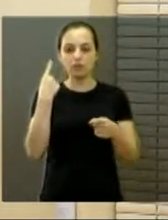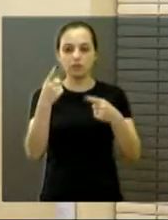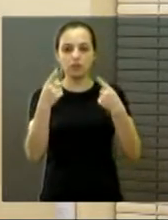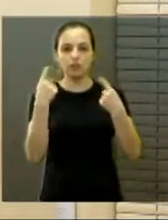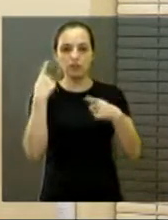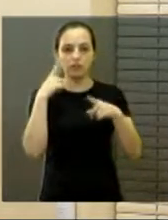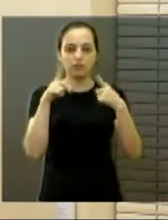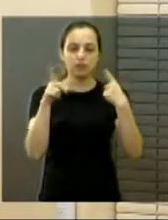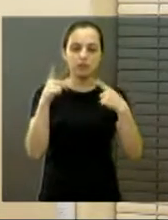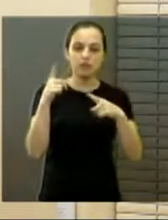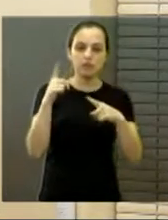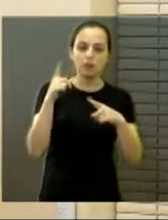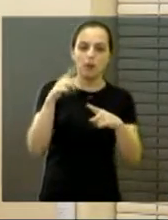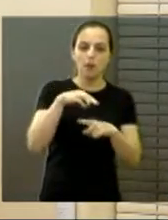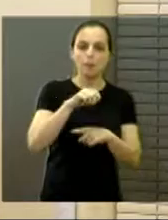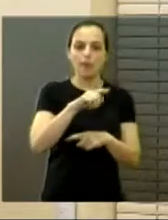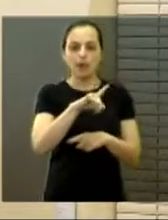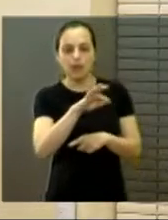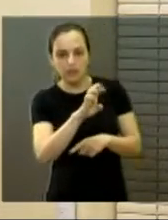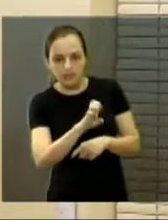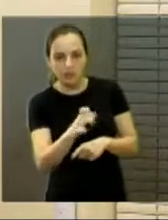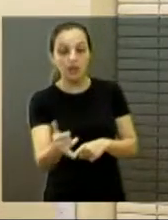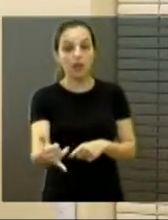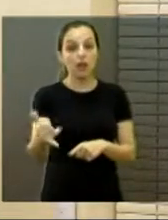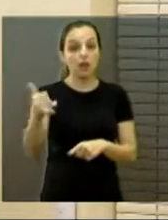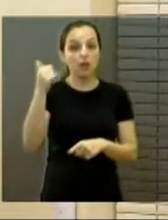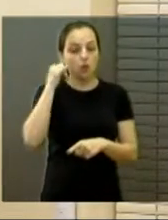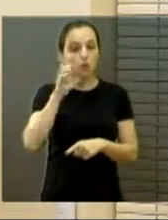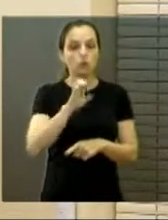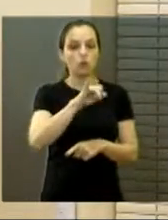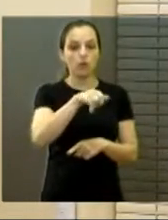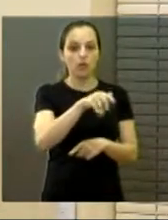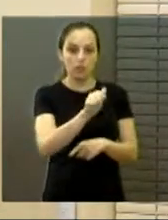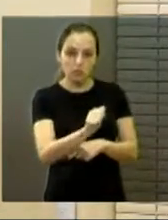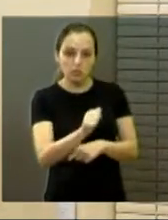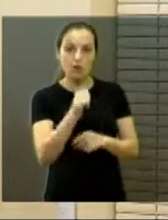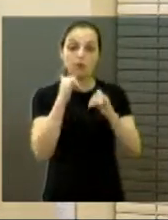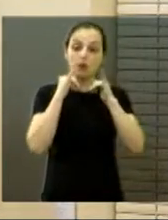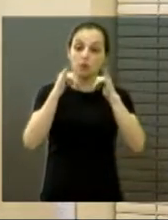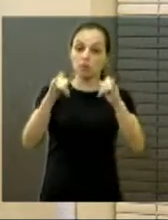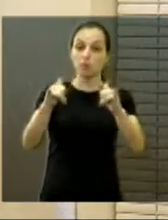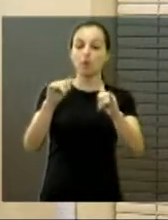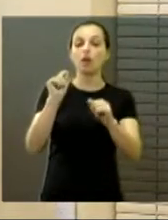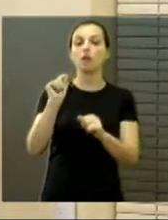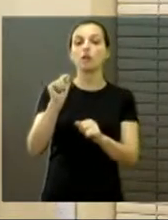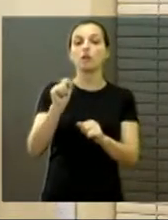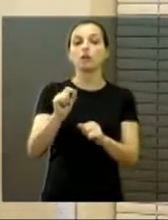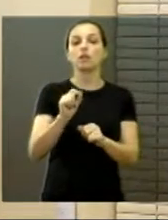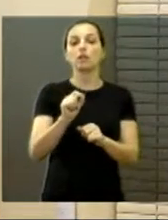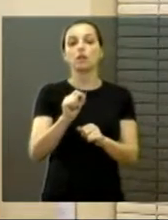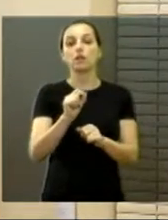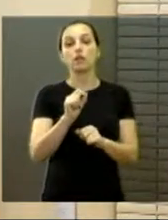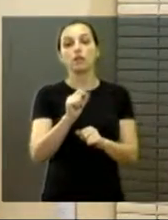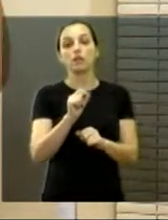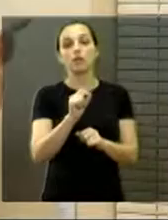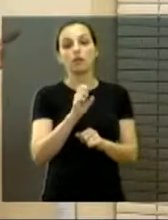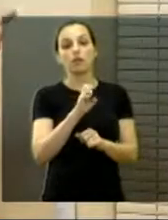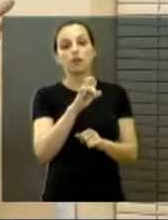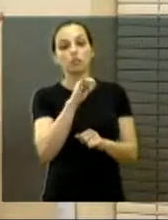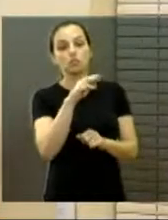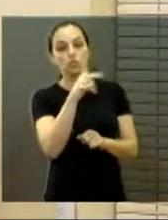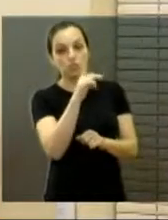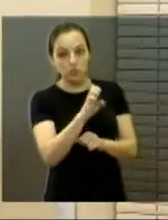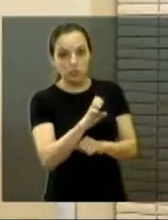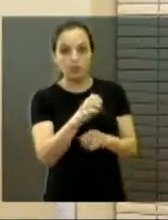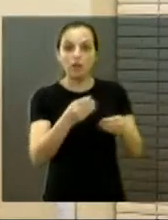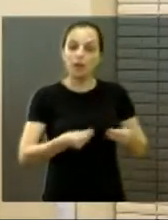é o Chico, a Madre Superiora ligou no EJA para informar que a irmã estaria disposta a receber.